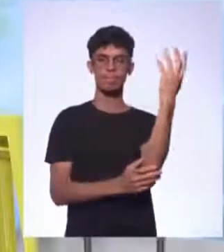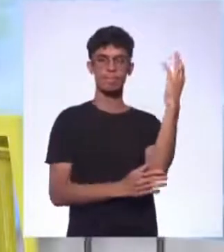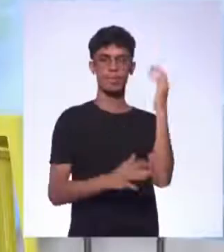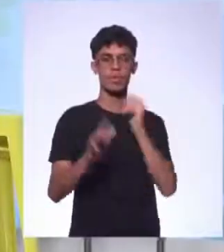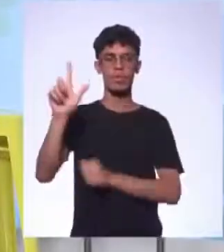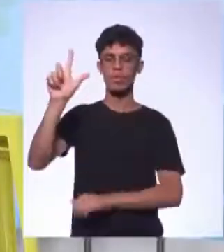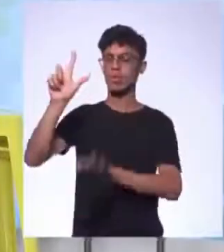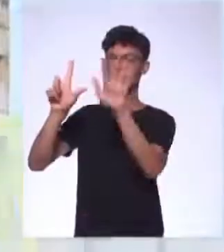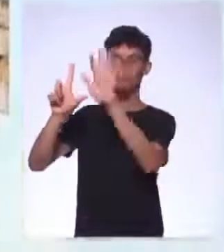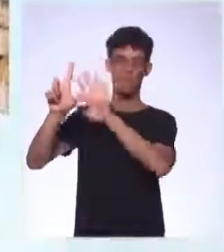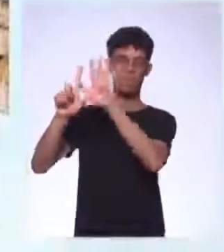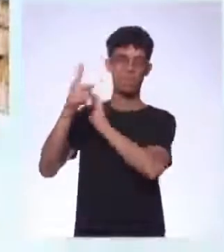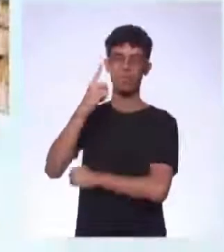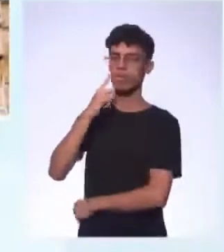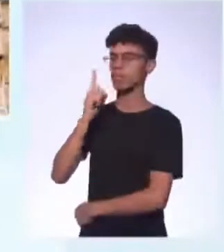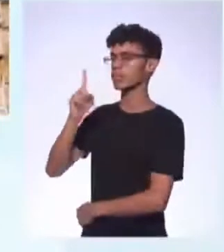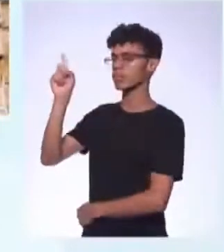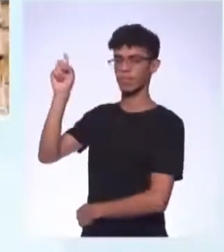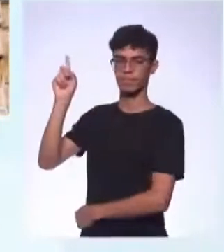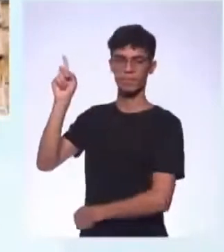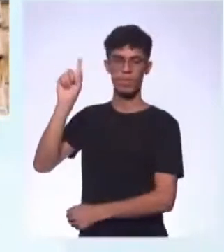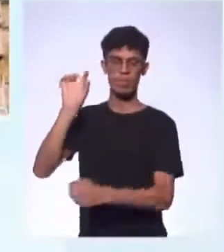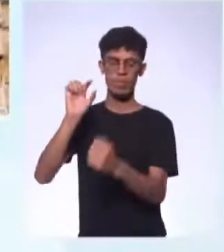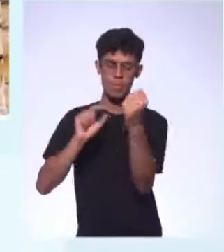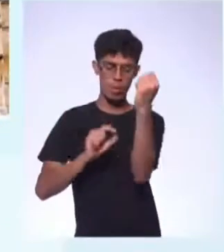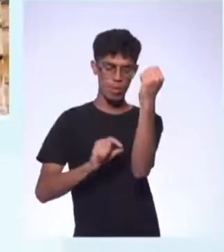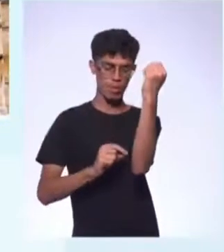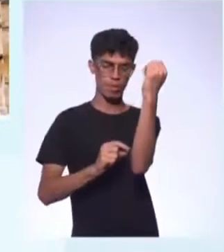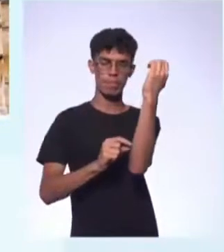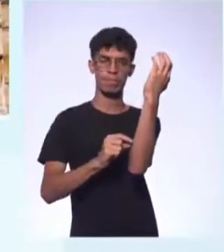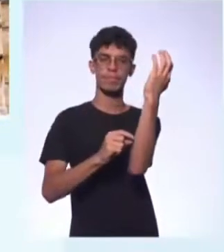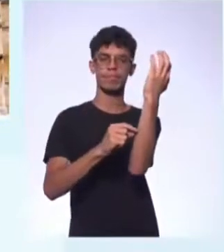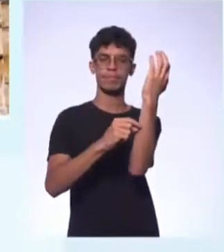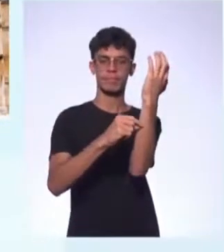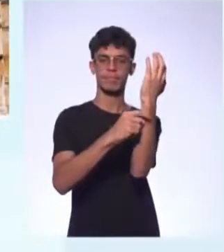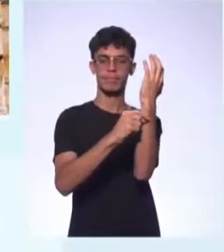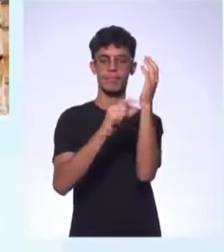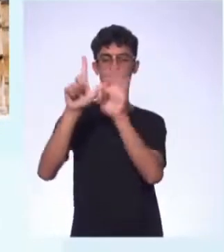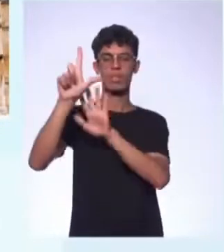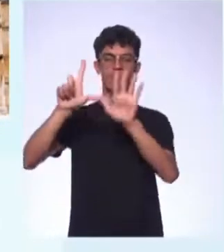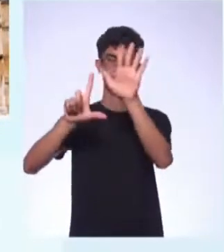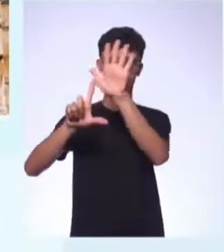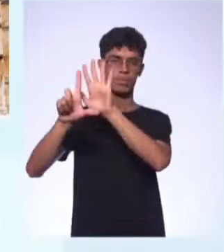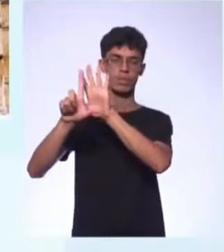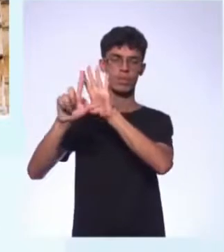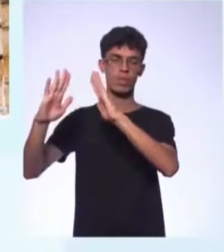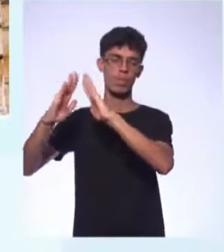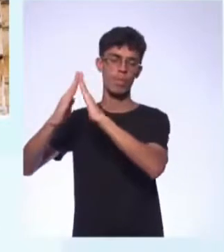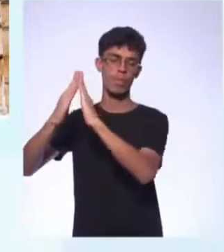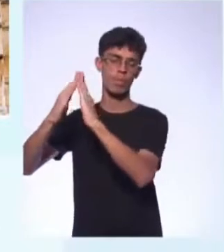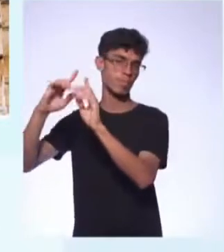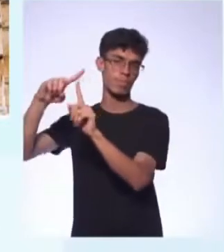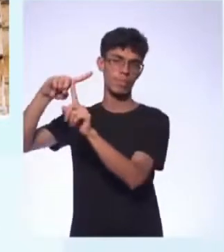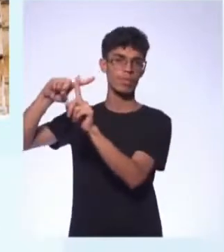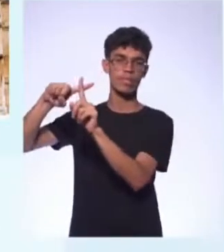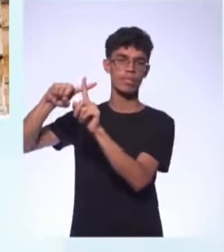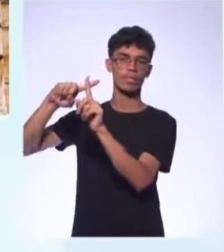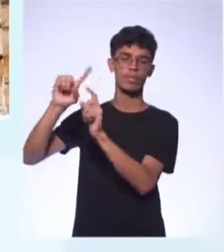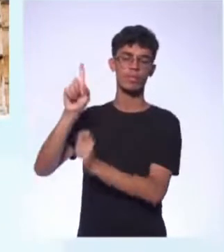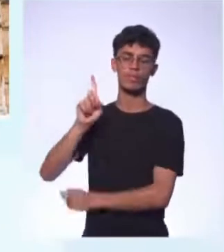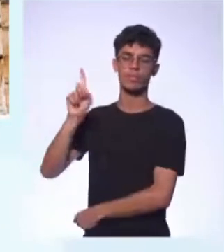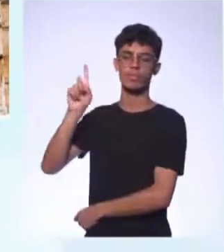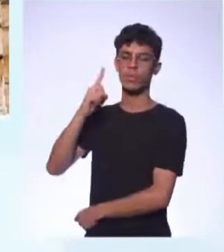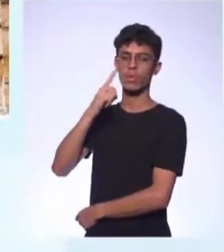vai corroendo. E aqui nós temos também a imagem aí de uma igreja, a fachada de uma igreja, que ela